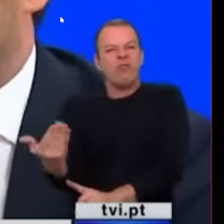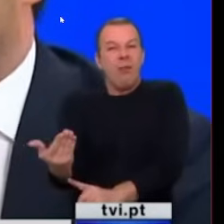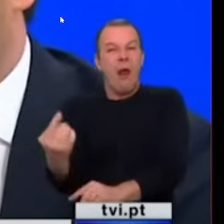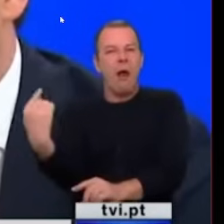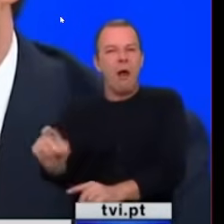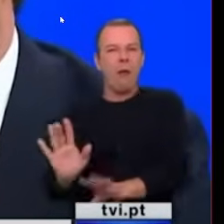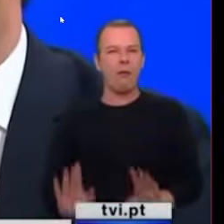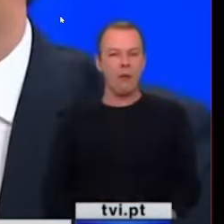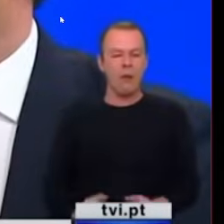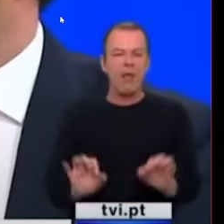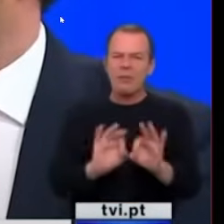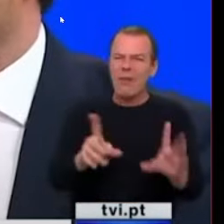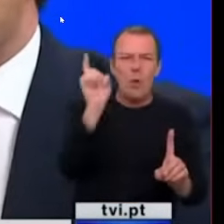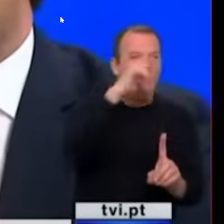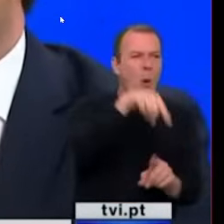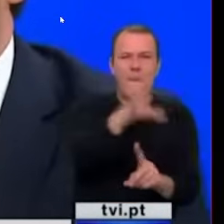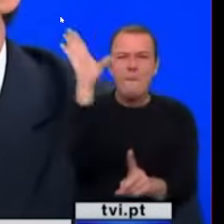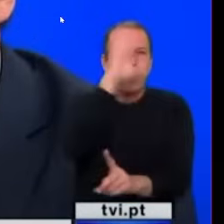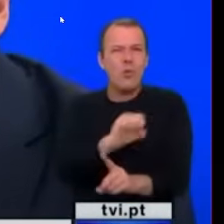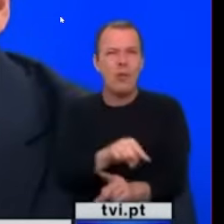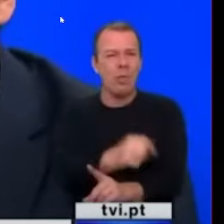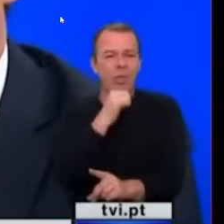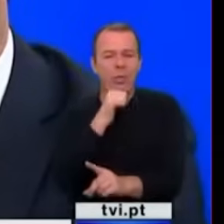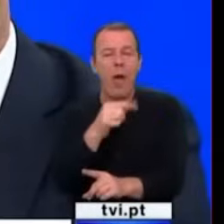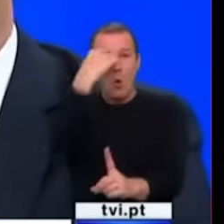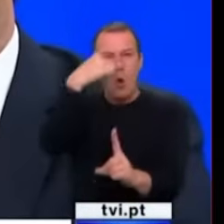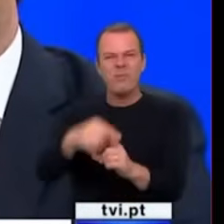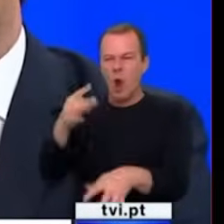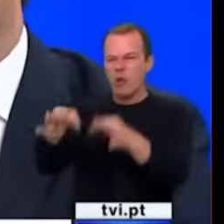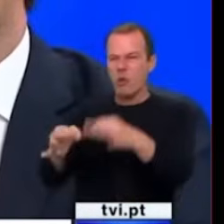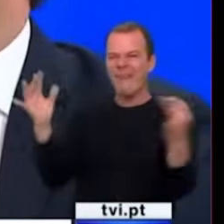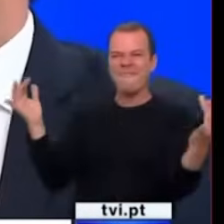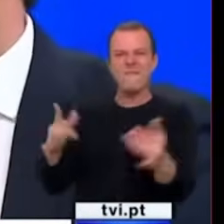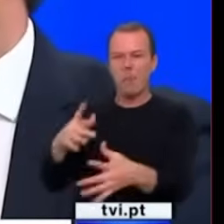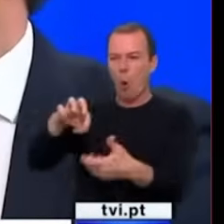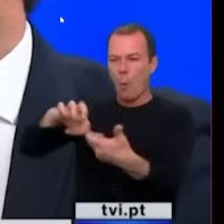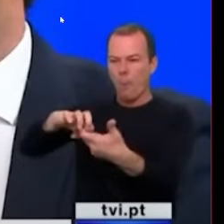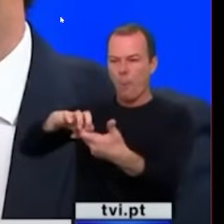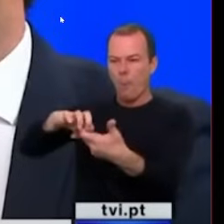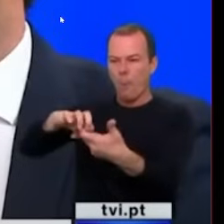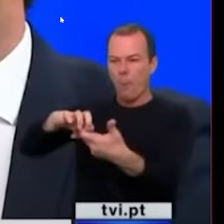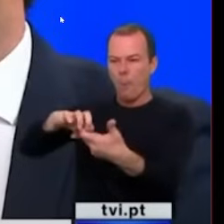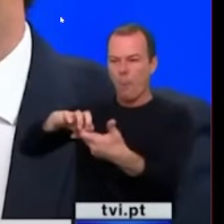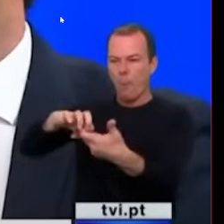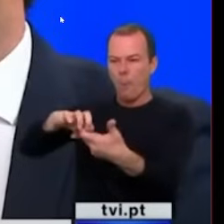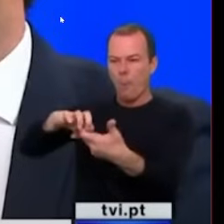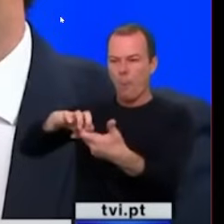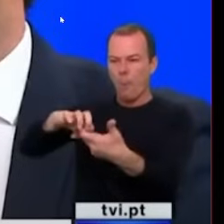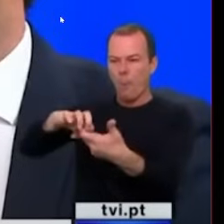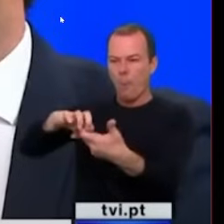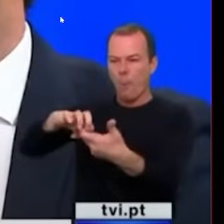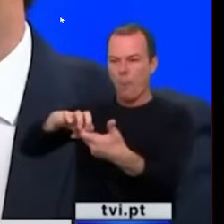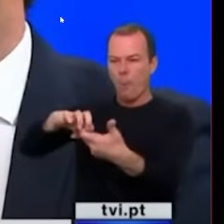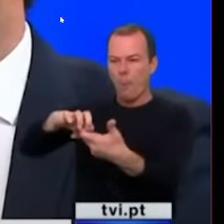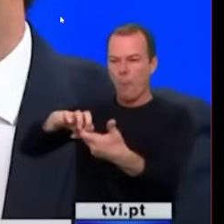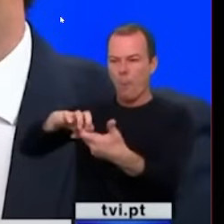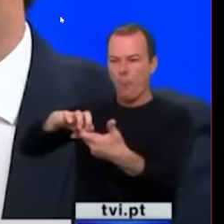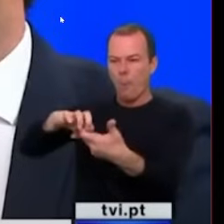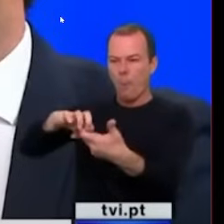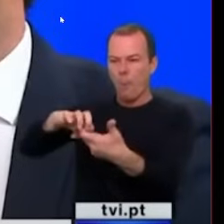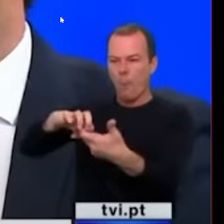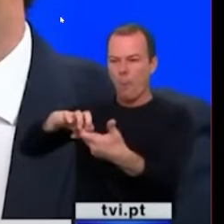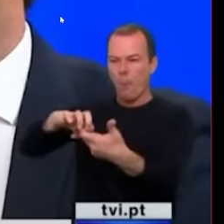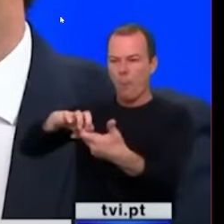outros abusam do direito de recurso para andar a entupir os tribunais há anos e só assim é é pá ó Malta Parem de se focar só num